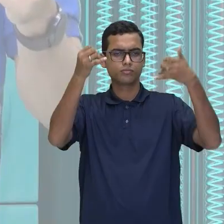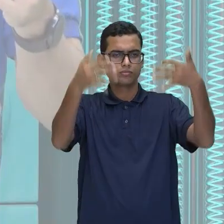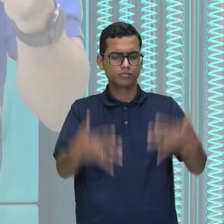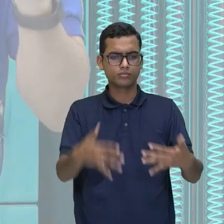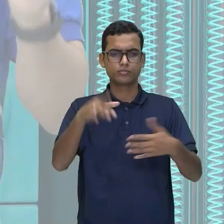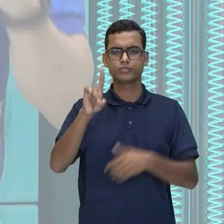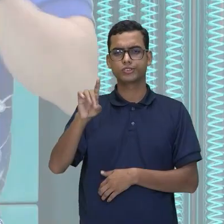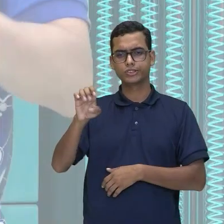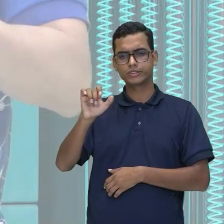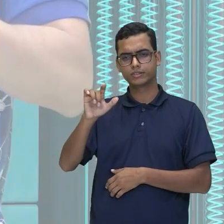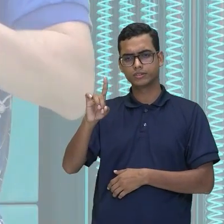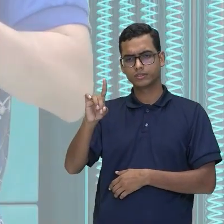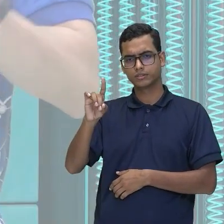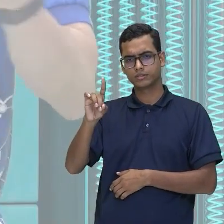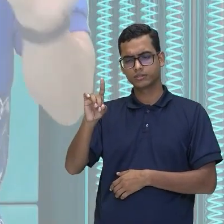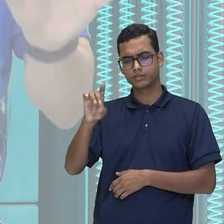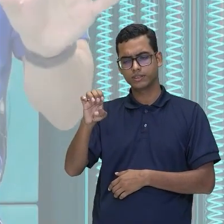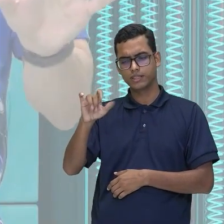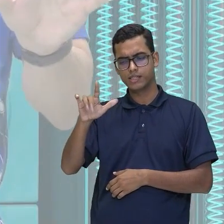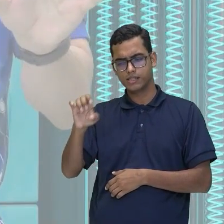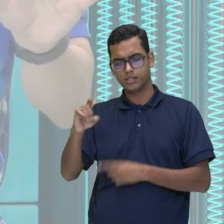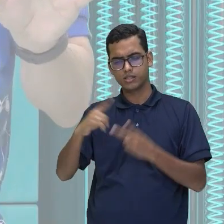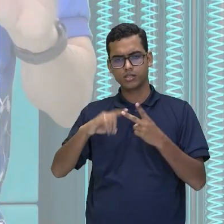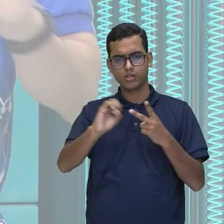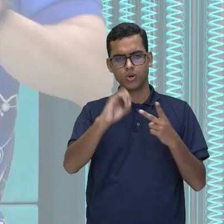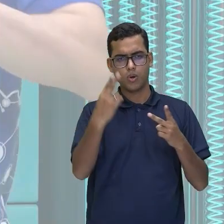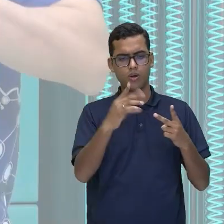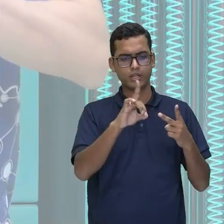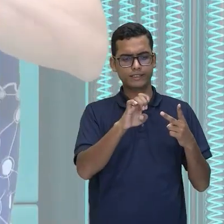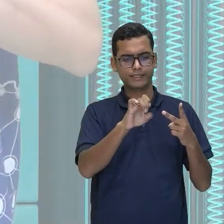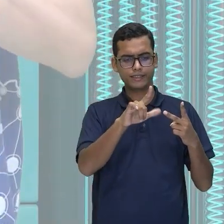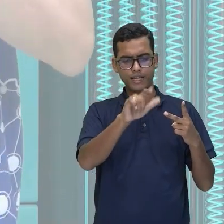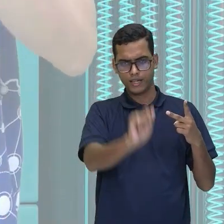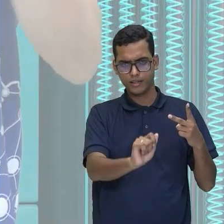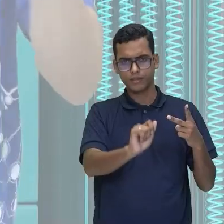dela, né, ele ou ela, quando não for pessoa. Ou